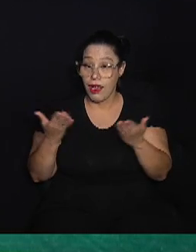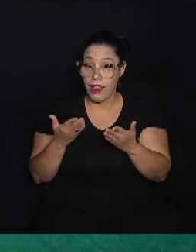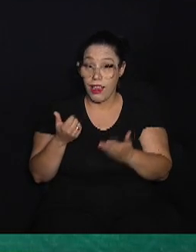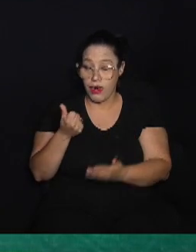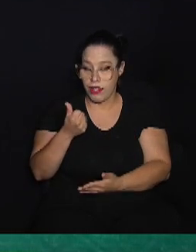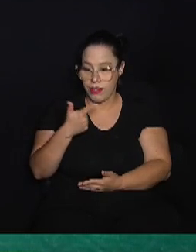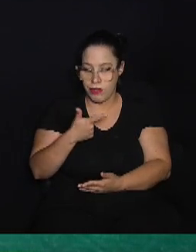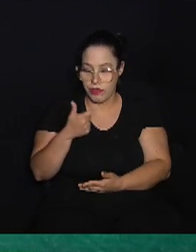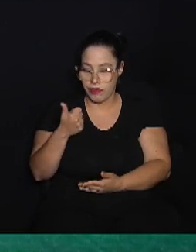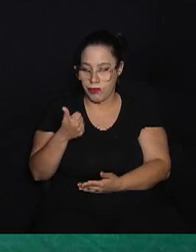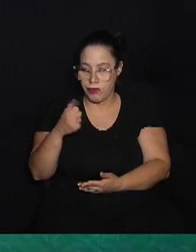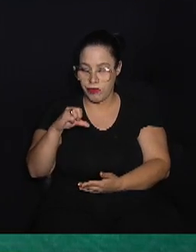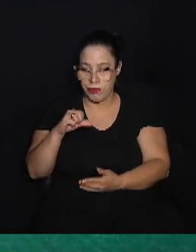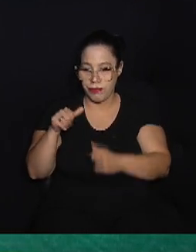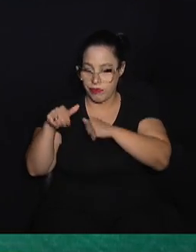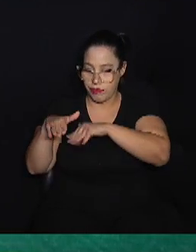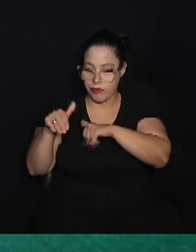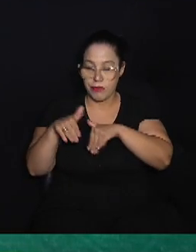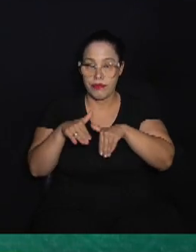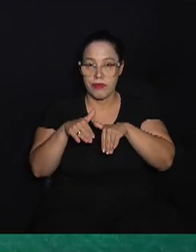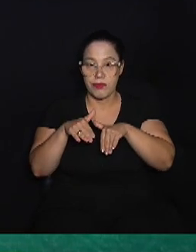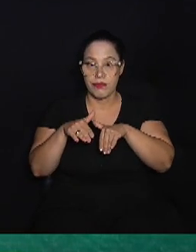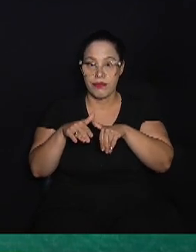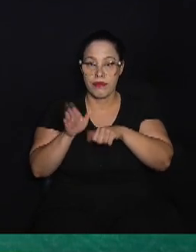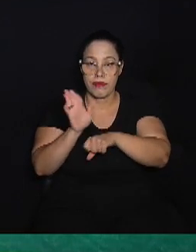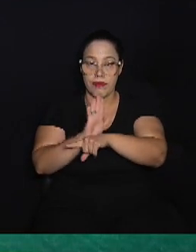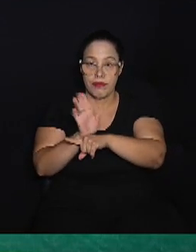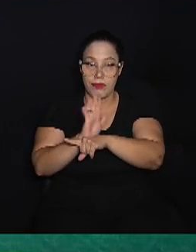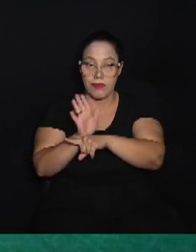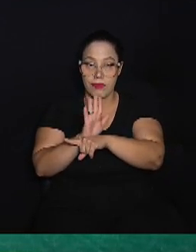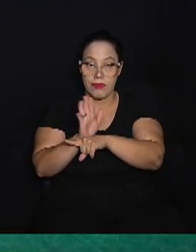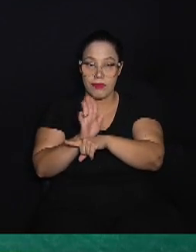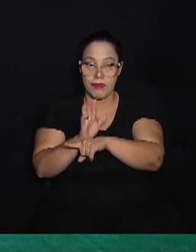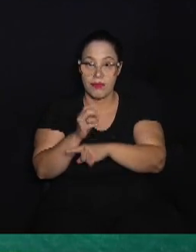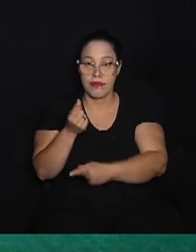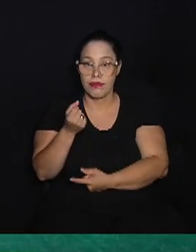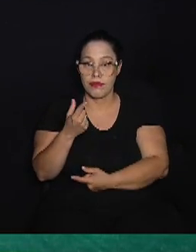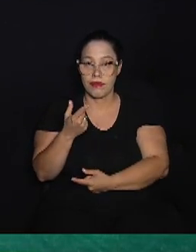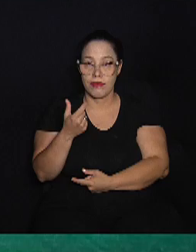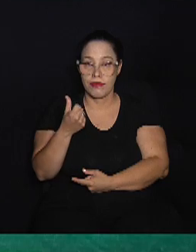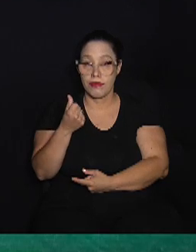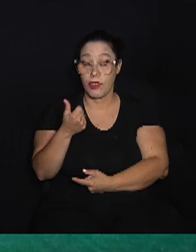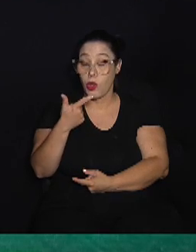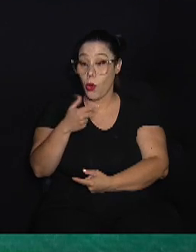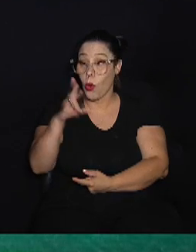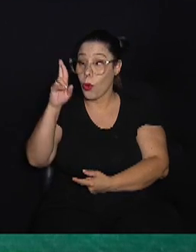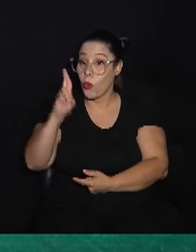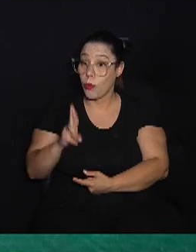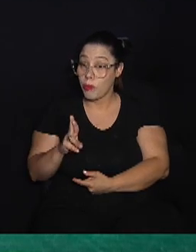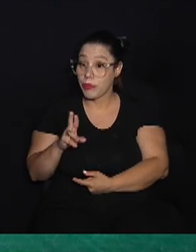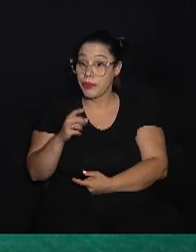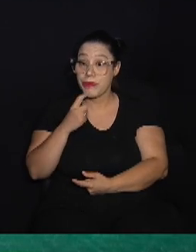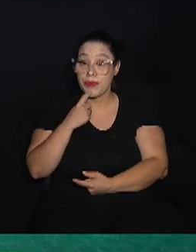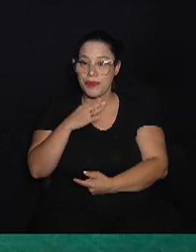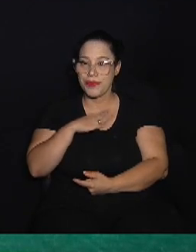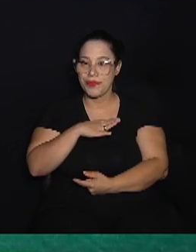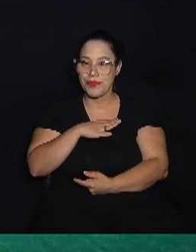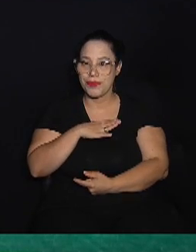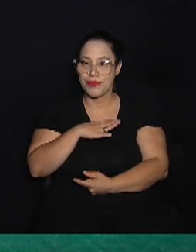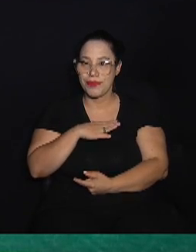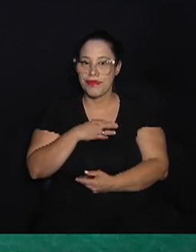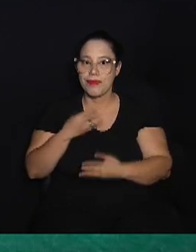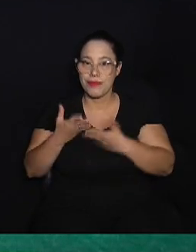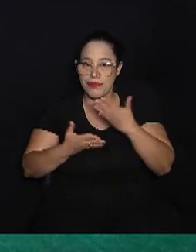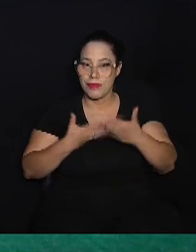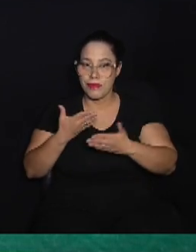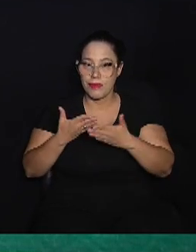12 a 19 de setembro, os filmes em cartaz custam apenas R$ 12,00. Em Campinas, quem está